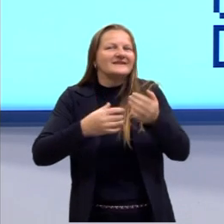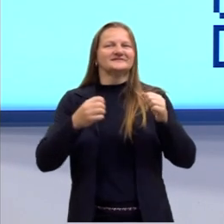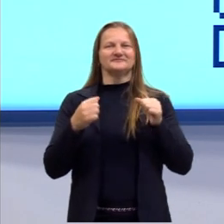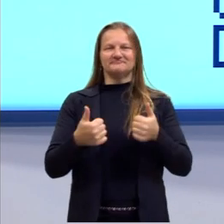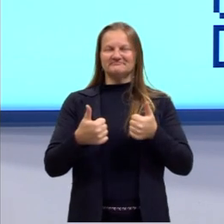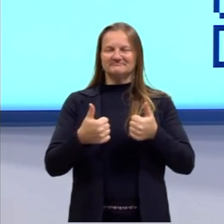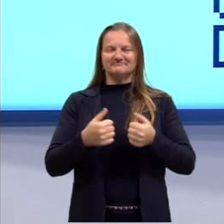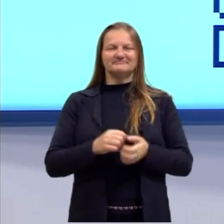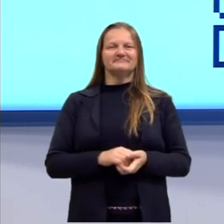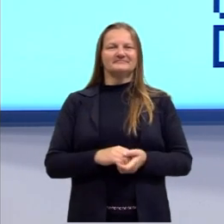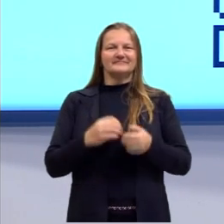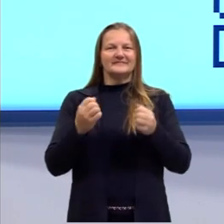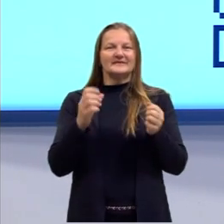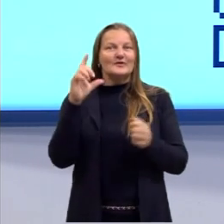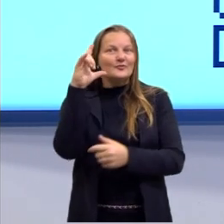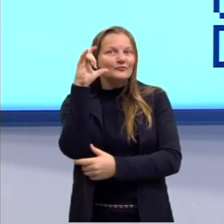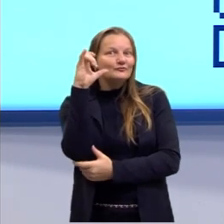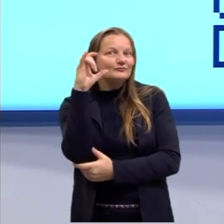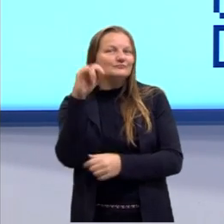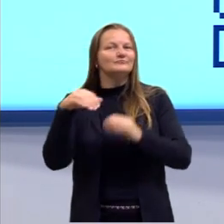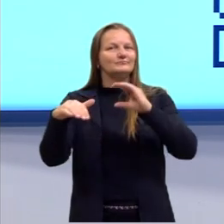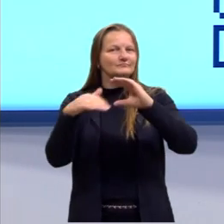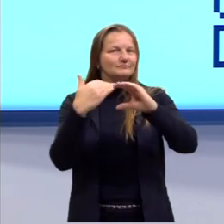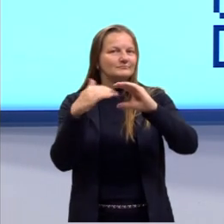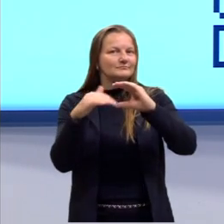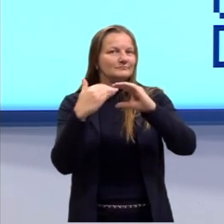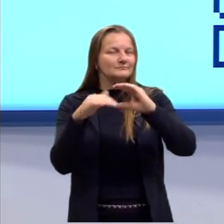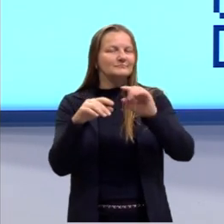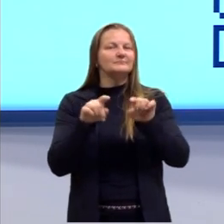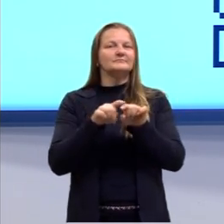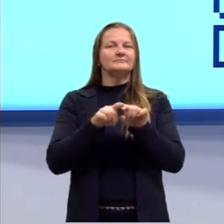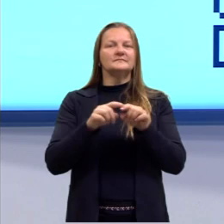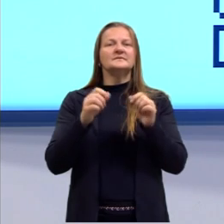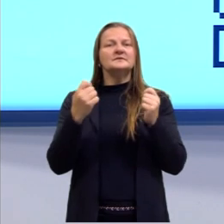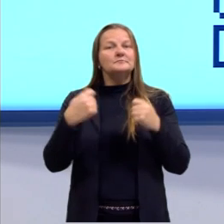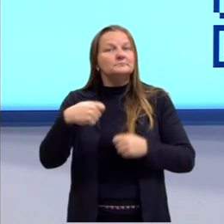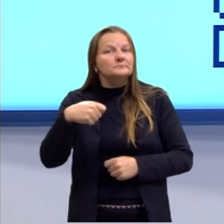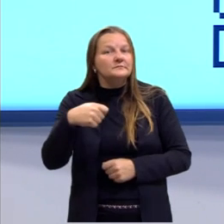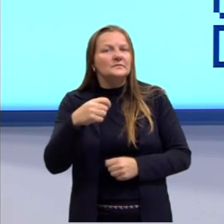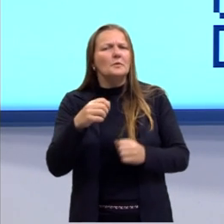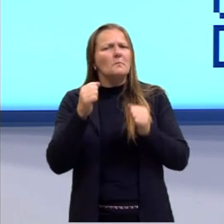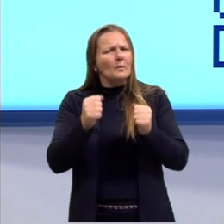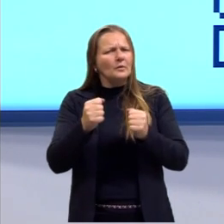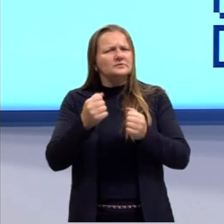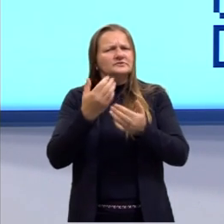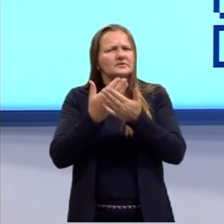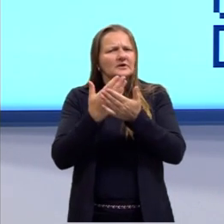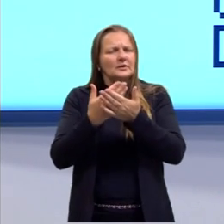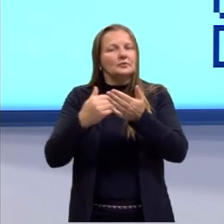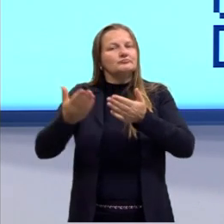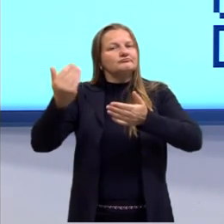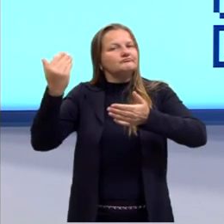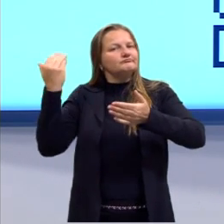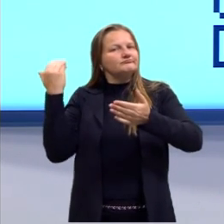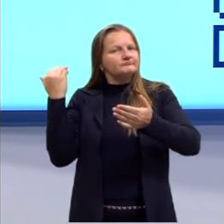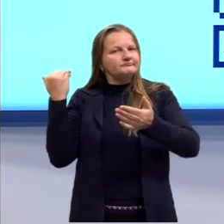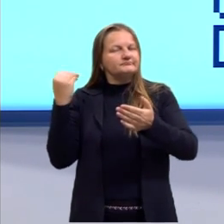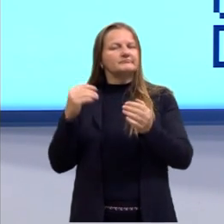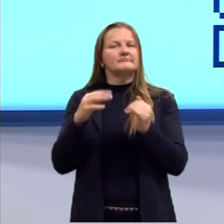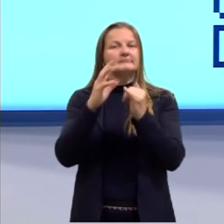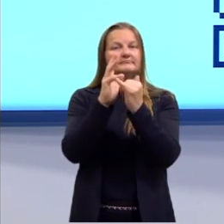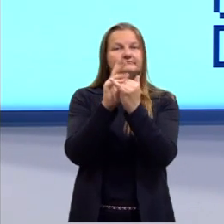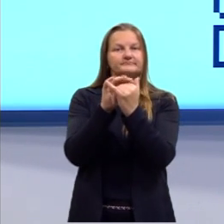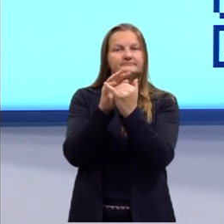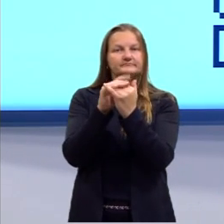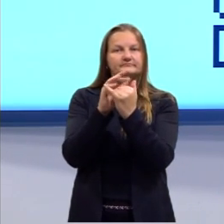mensagem então tenho Instagram e o e-mail e também se for preciso assistir algumas aulas que já foram